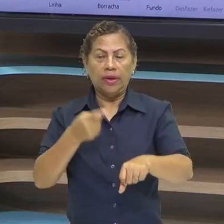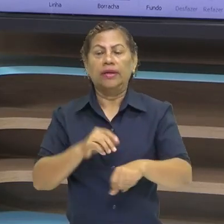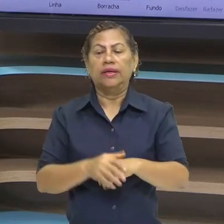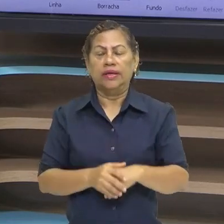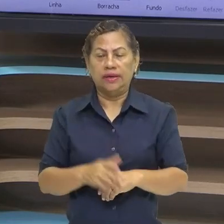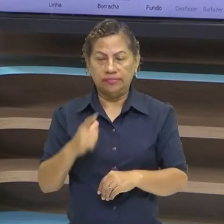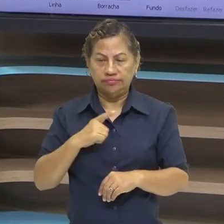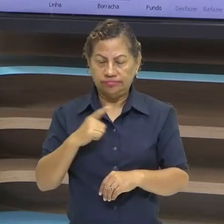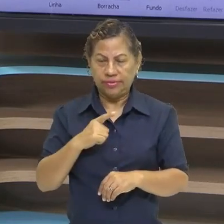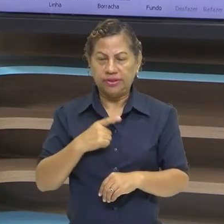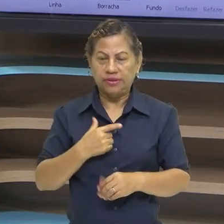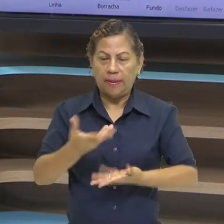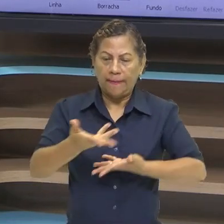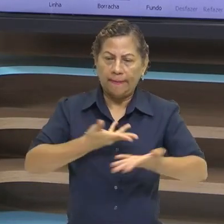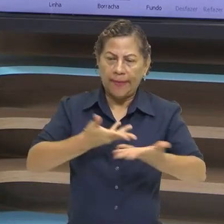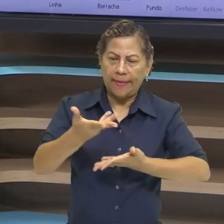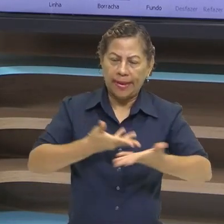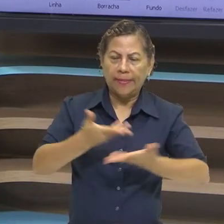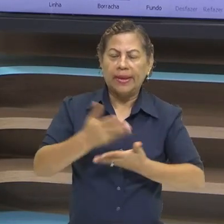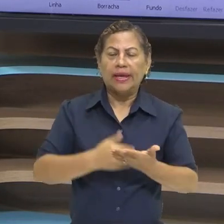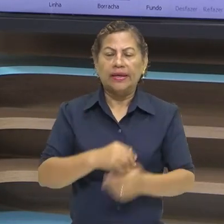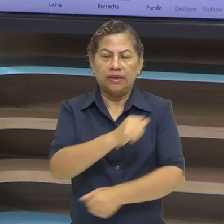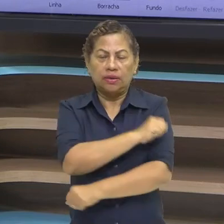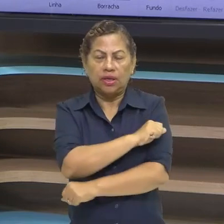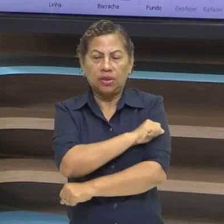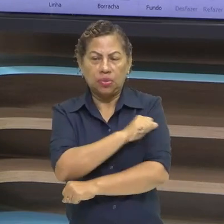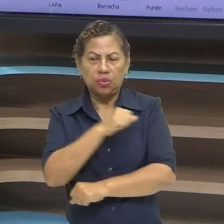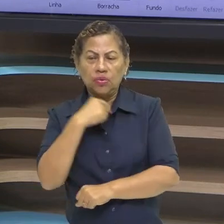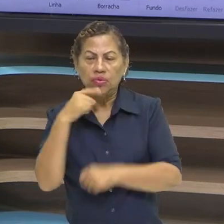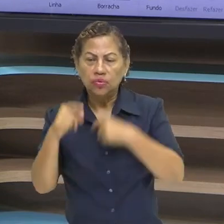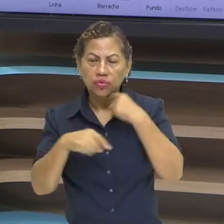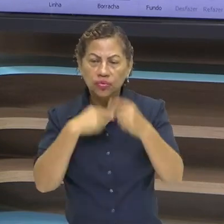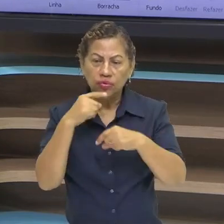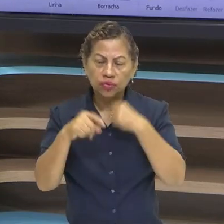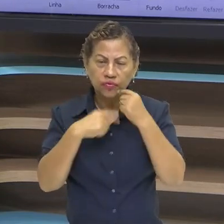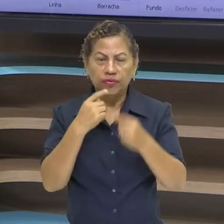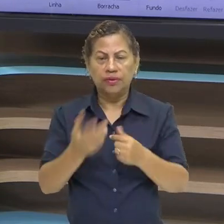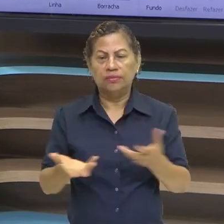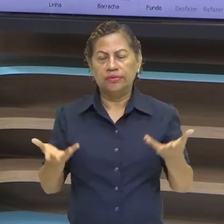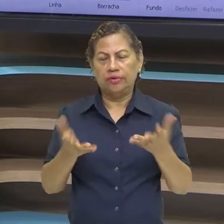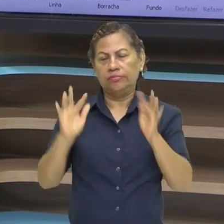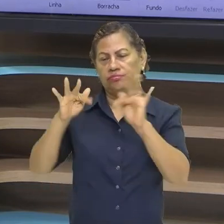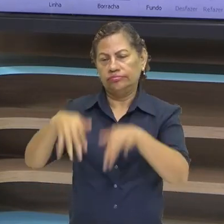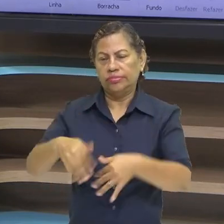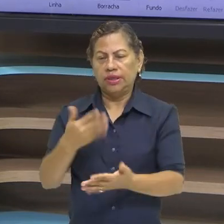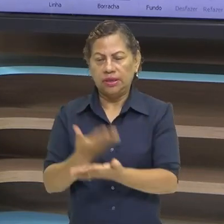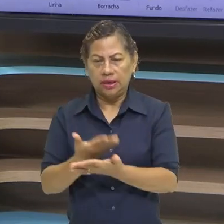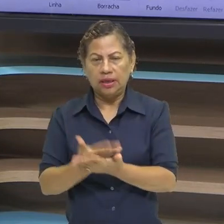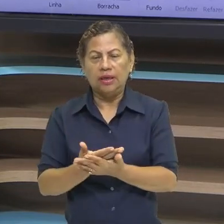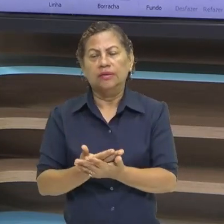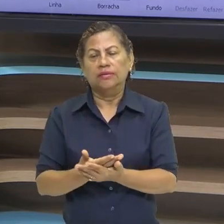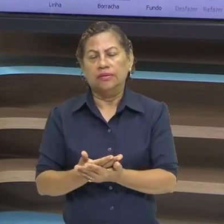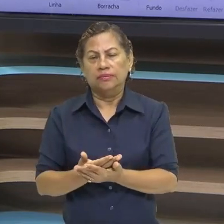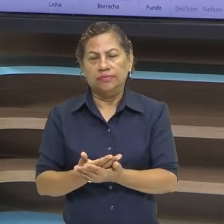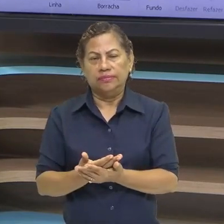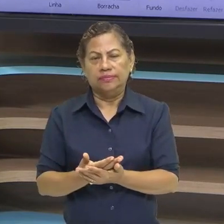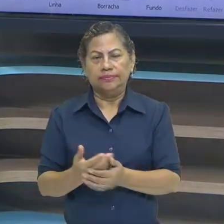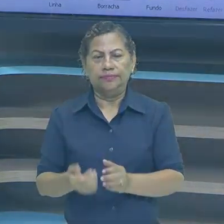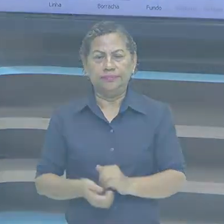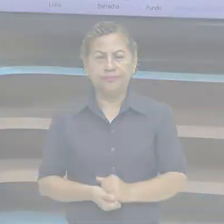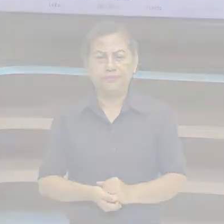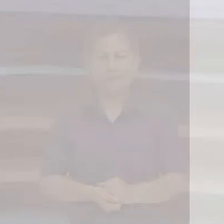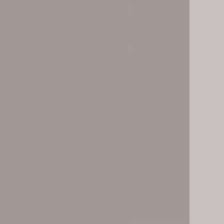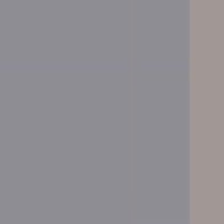saber se os alunos têm ainda alguma dúvida. Então, a gente encerra a aula e seguimos para o próximo momento.